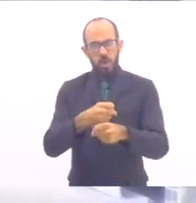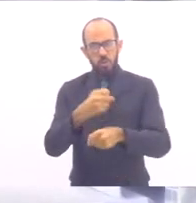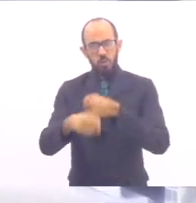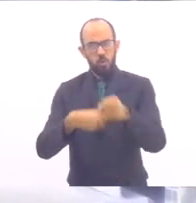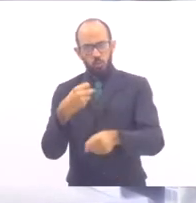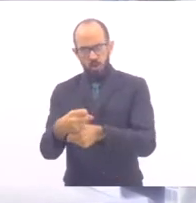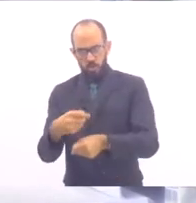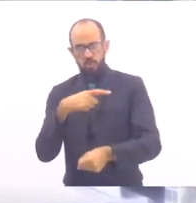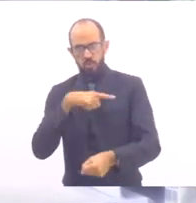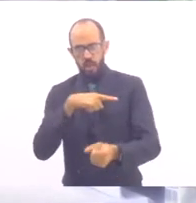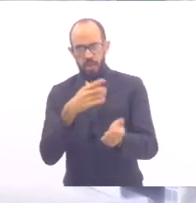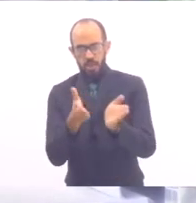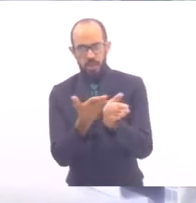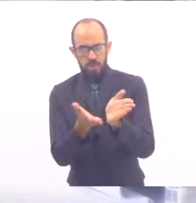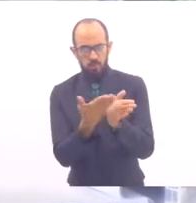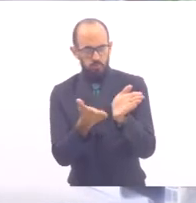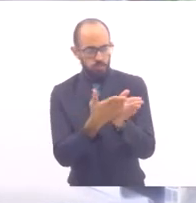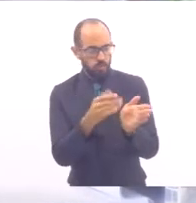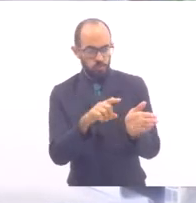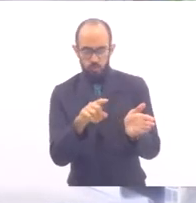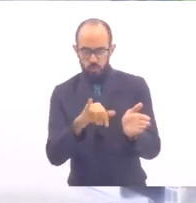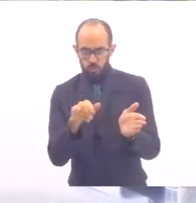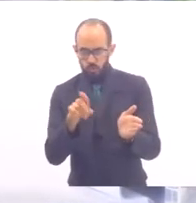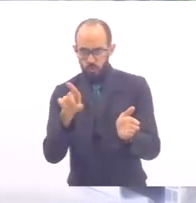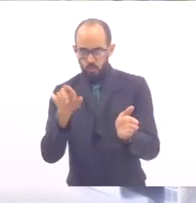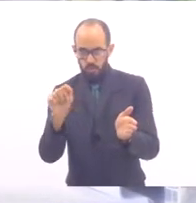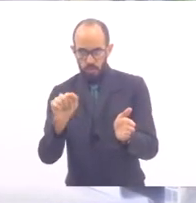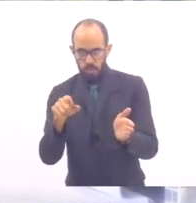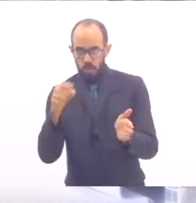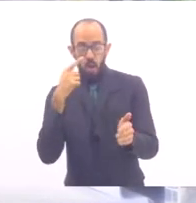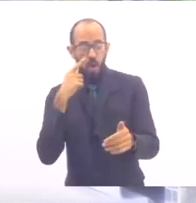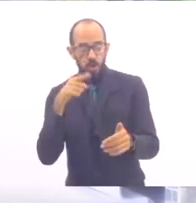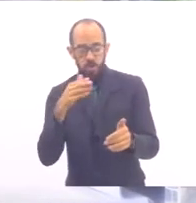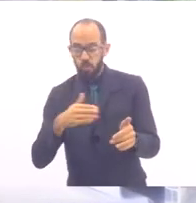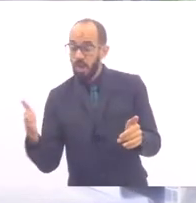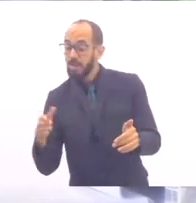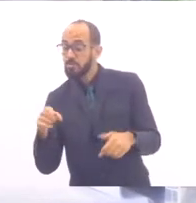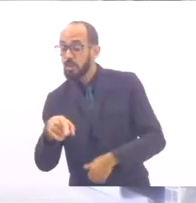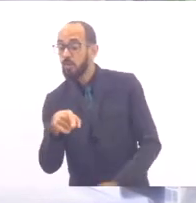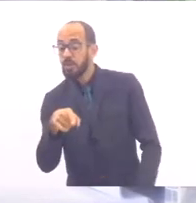aquele livrinho lá, ó, Zilda. É a nova versão, aqui do seu lado.